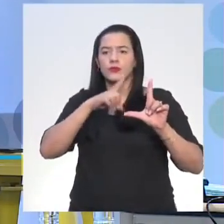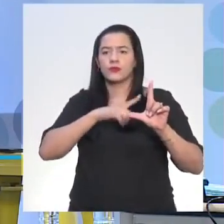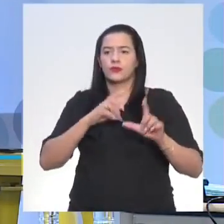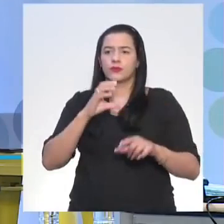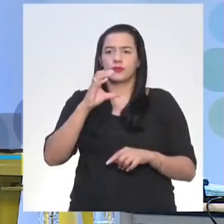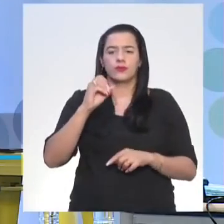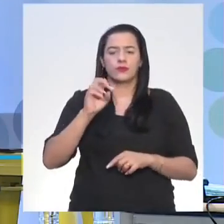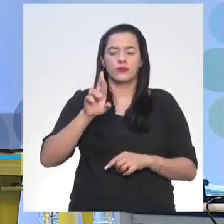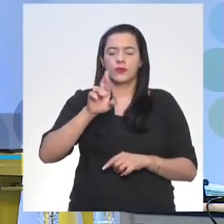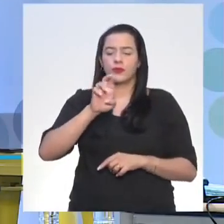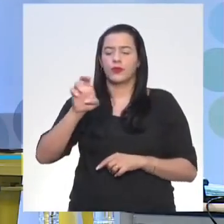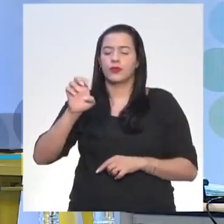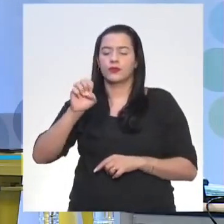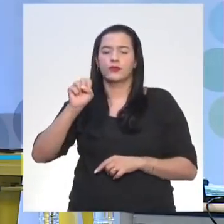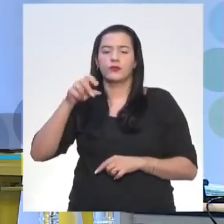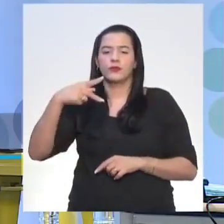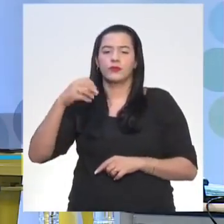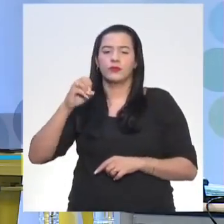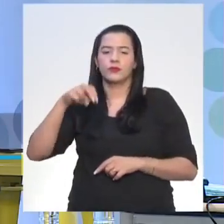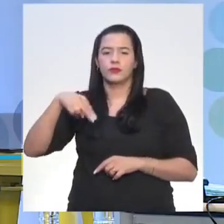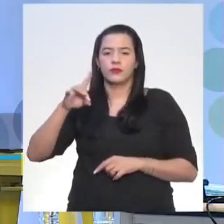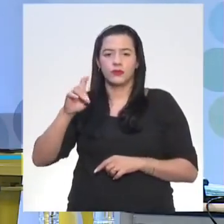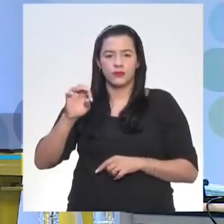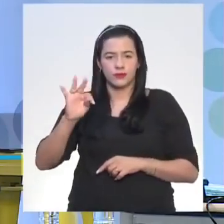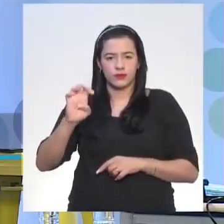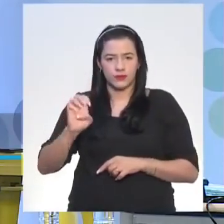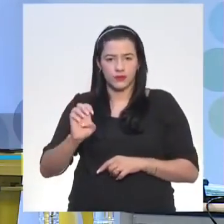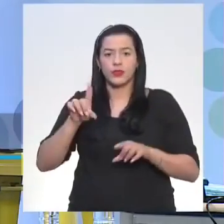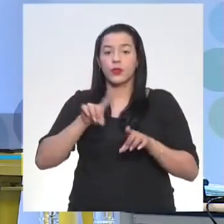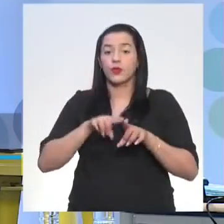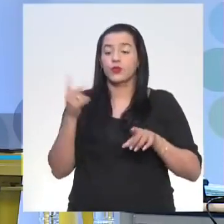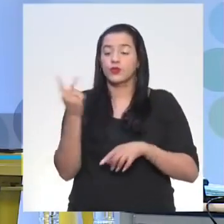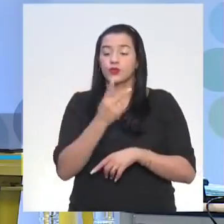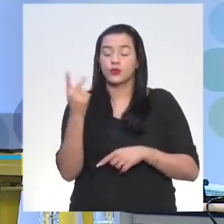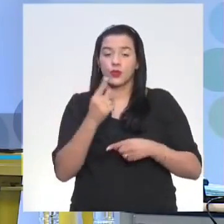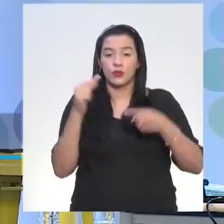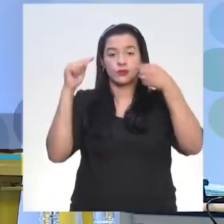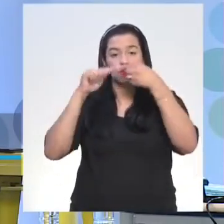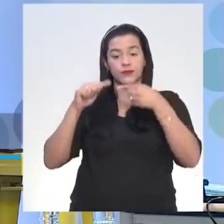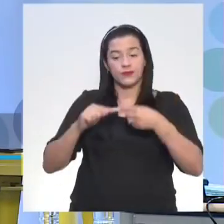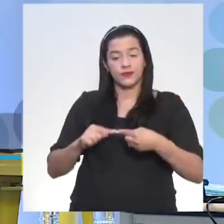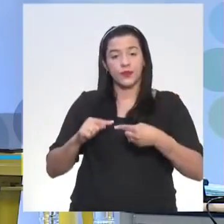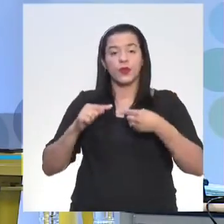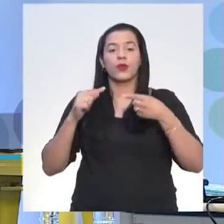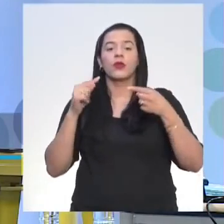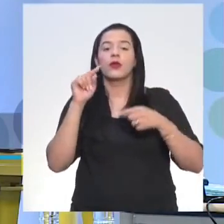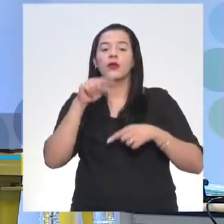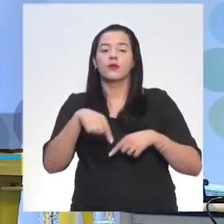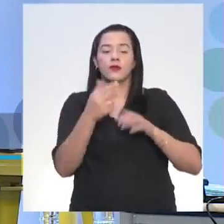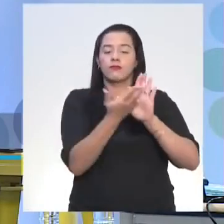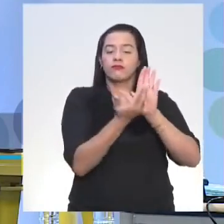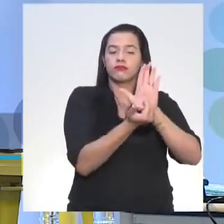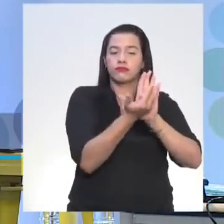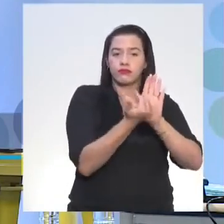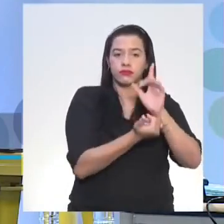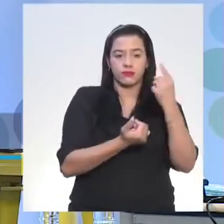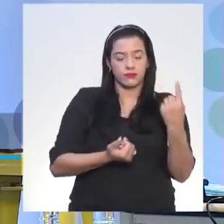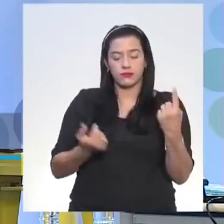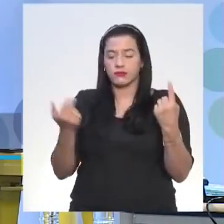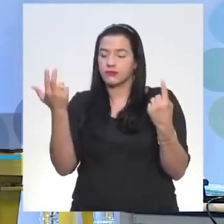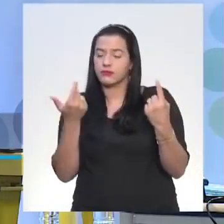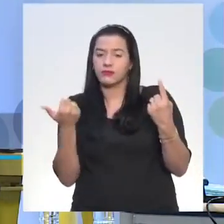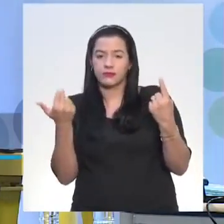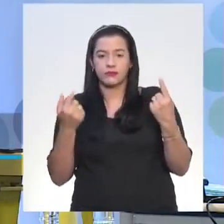Ele corresponde, né? Os dois estão relacionados. Um está para uma figura, assim como o outro está para outra